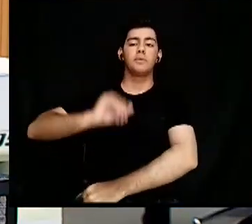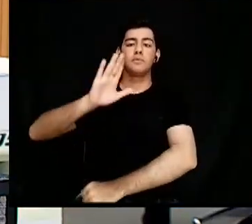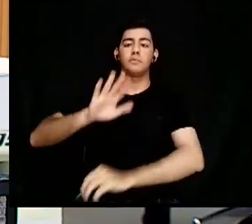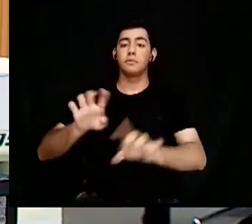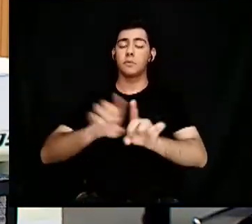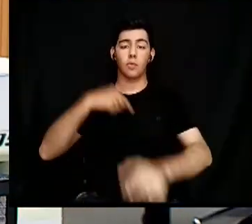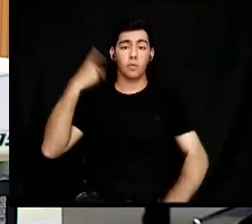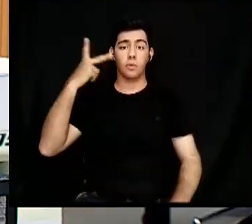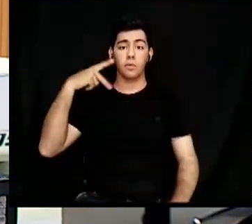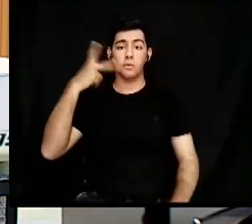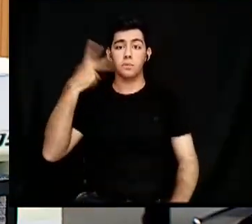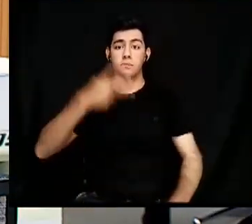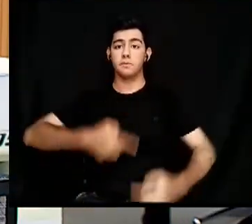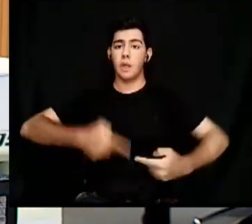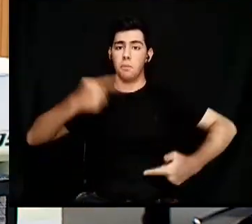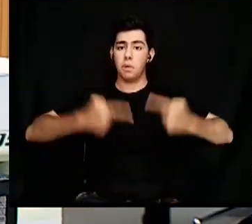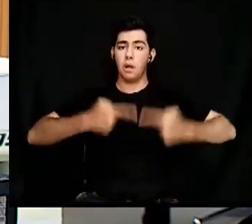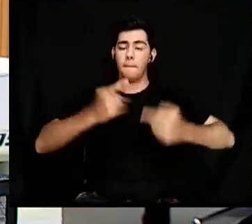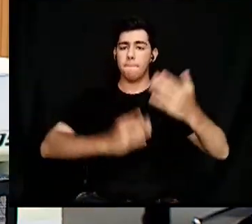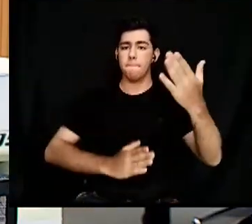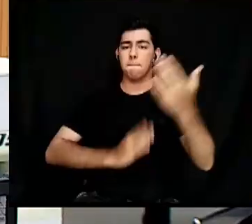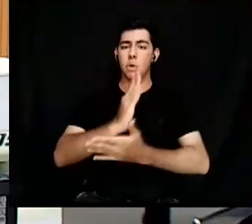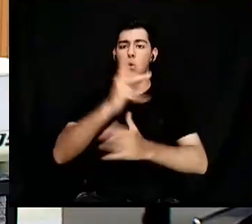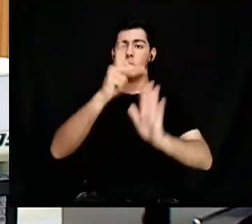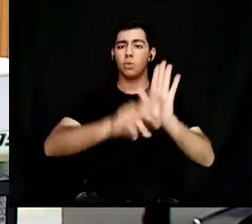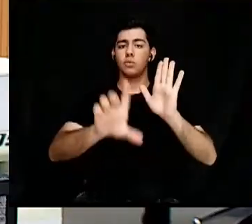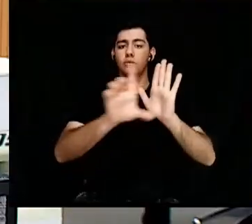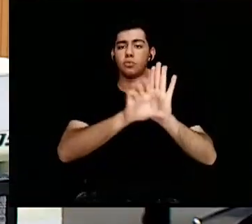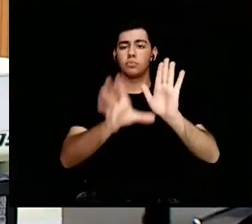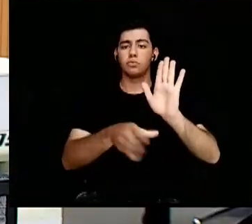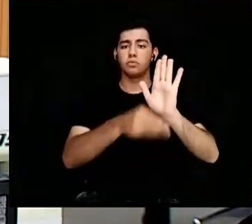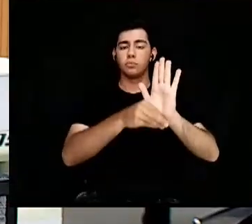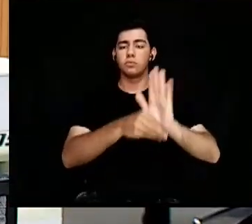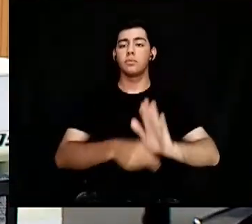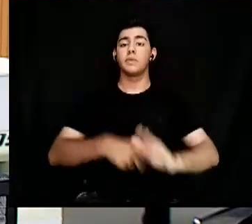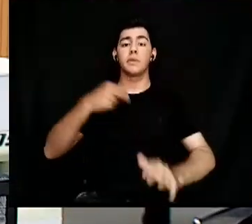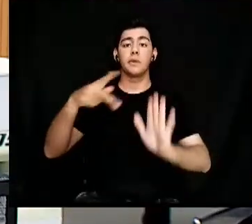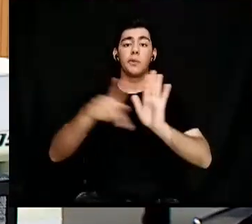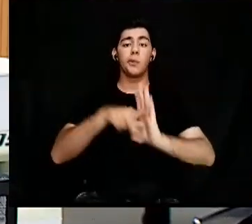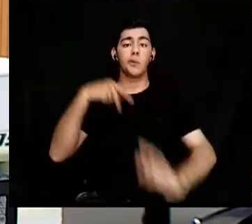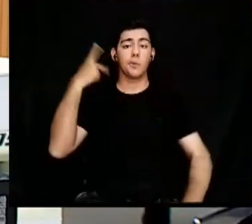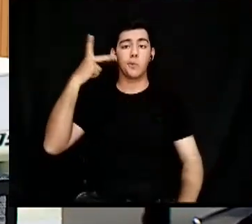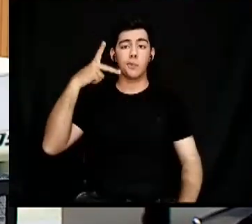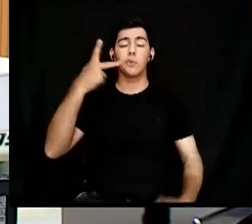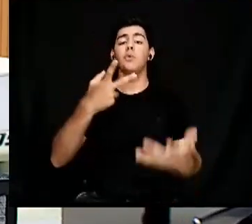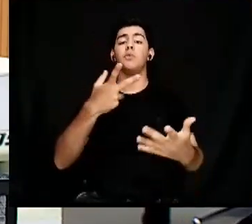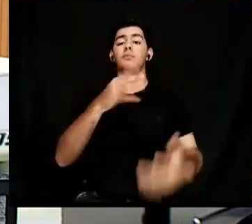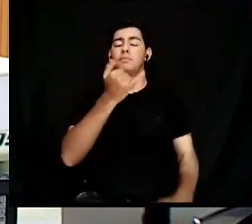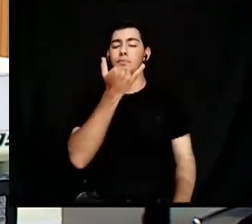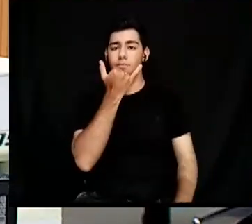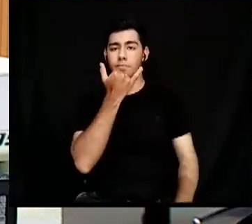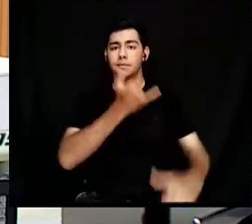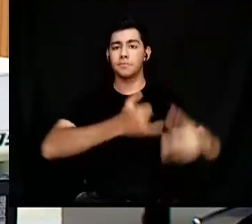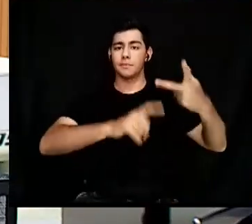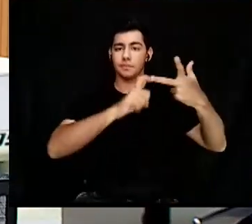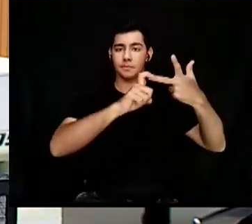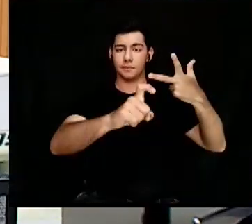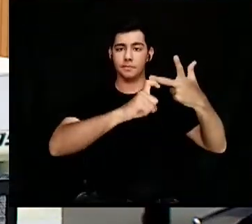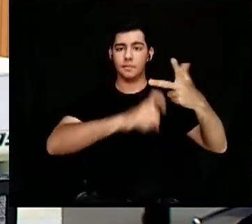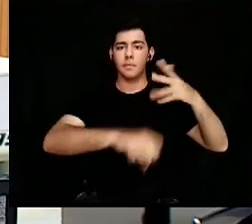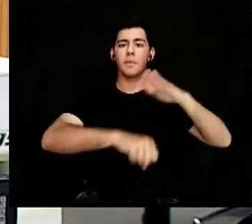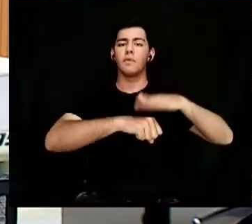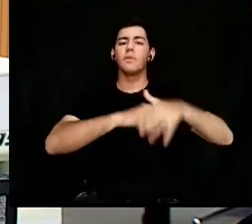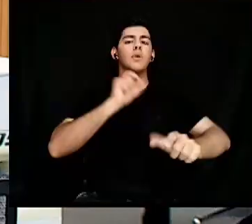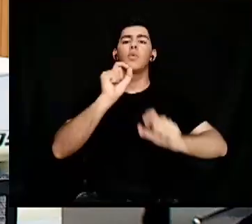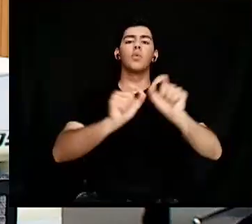também aprovaram o projeto de lei complementar de autoria do Poder Executivo que autoriza a doação de área